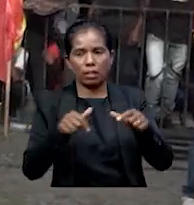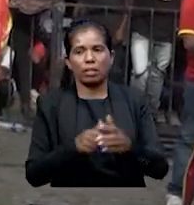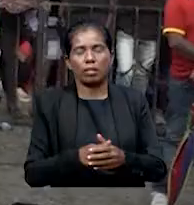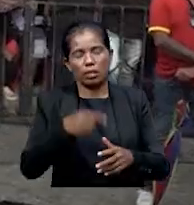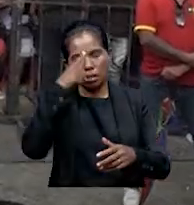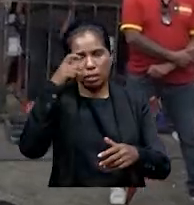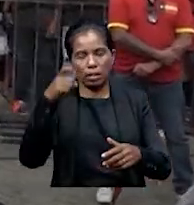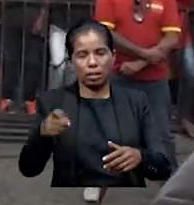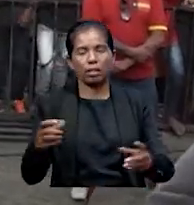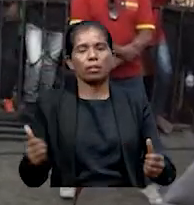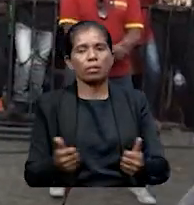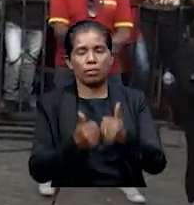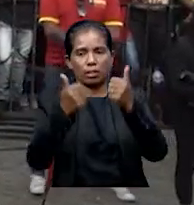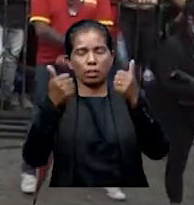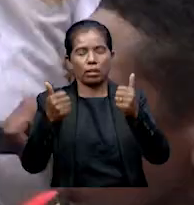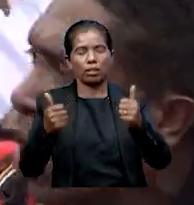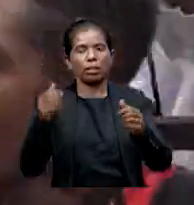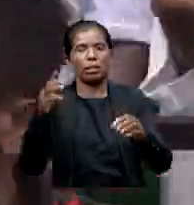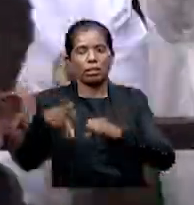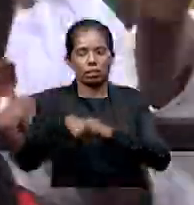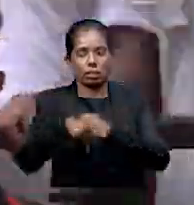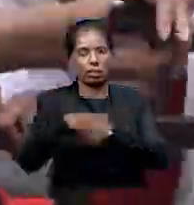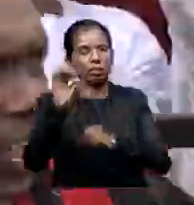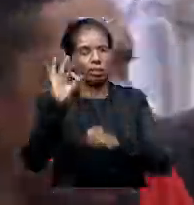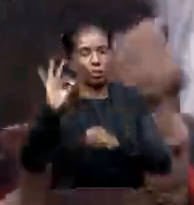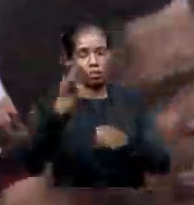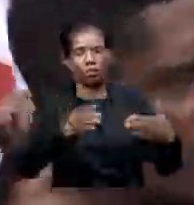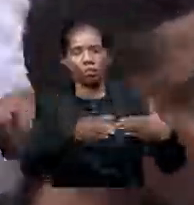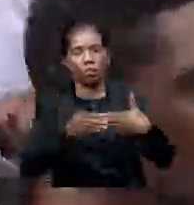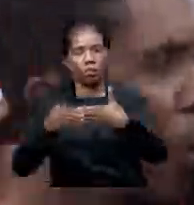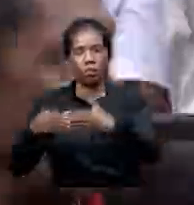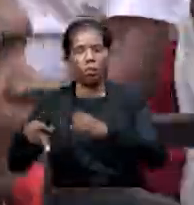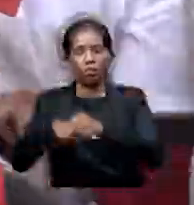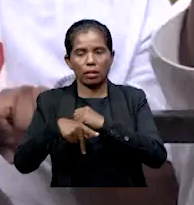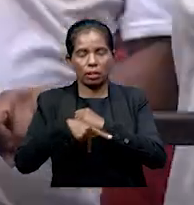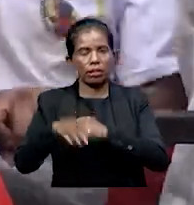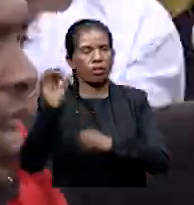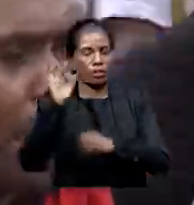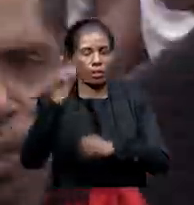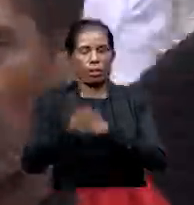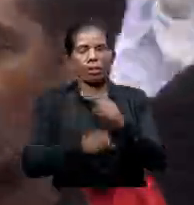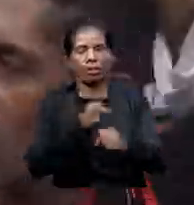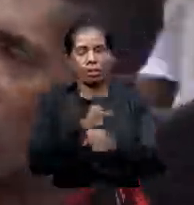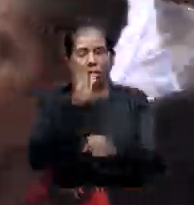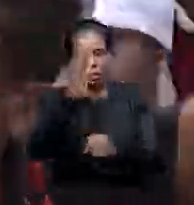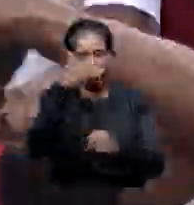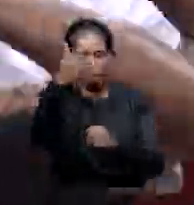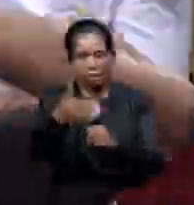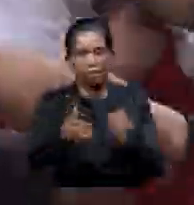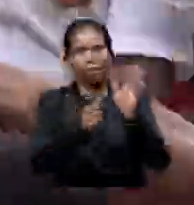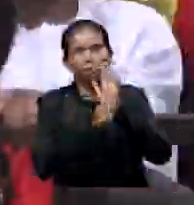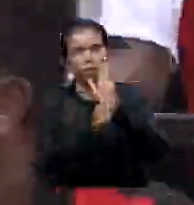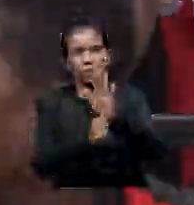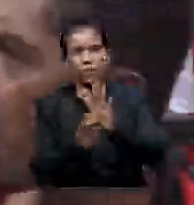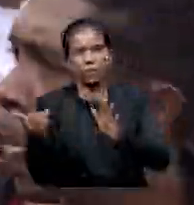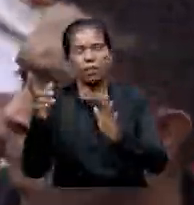Sira nebe atu compete iha Congresso Partido Fretilin, hodi lidera Partido Fretilin ba periodo tinan lima maine se apresenta